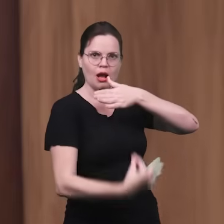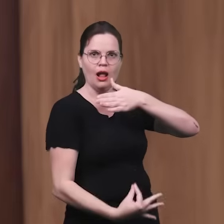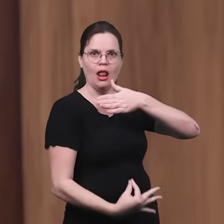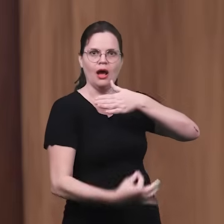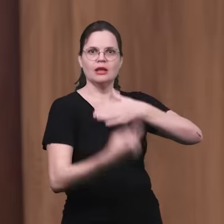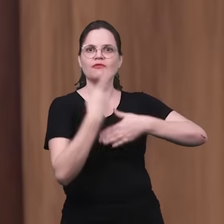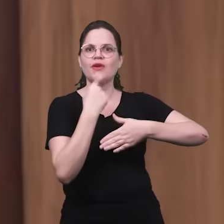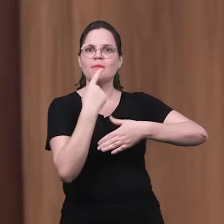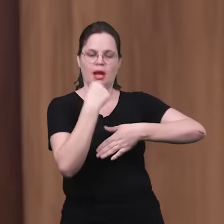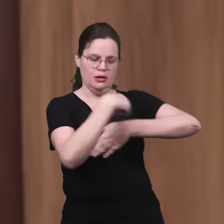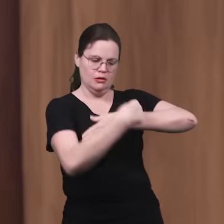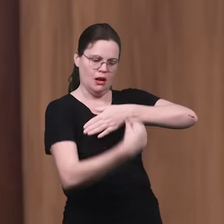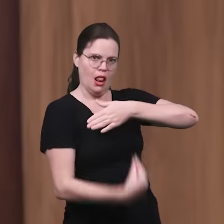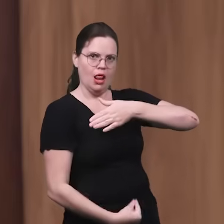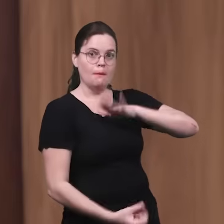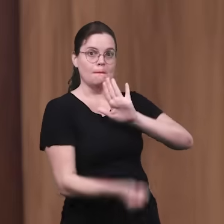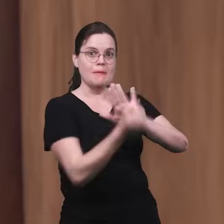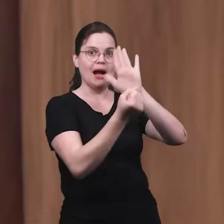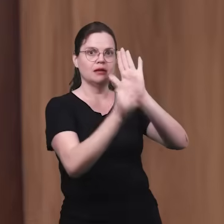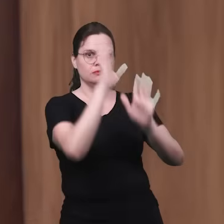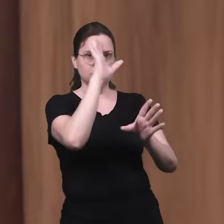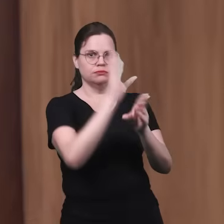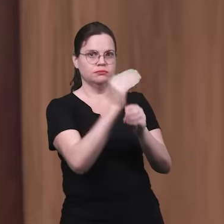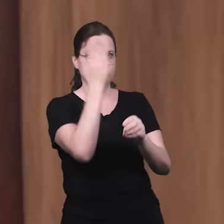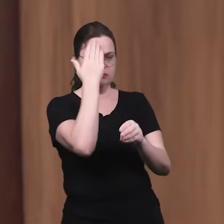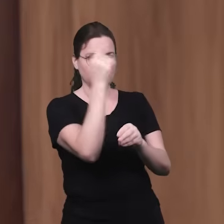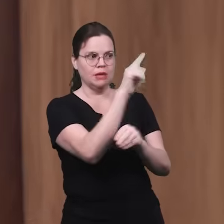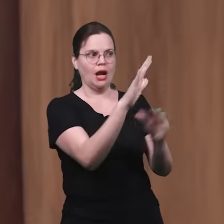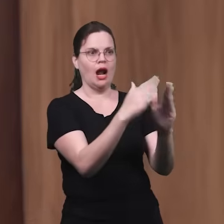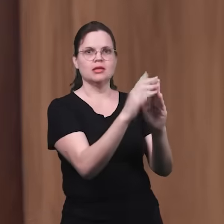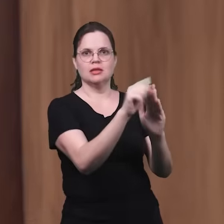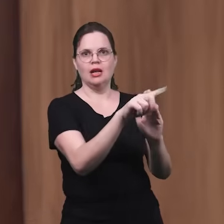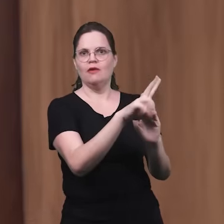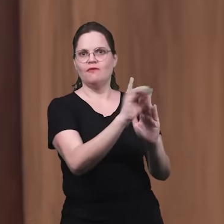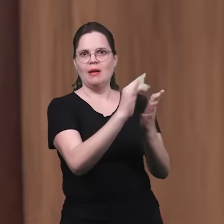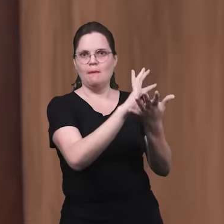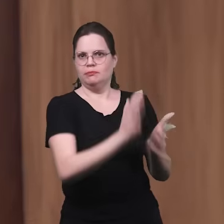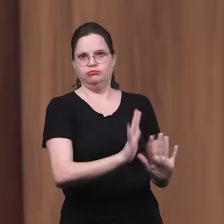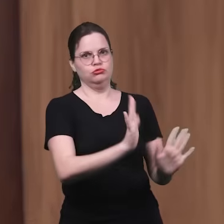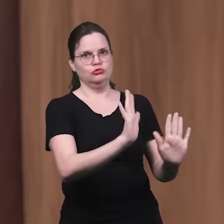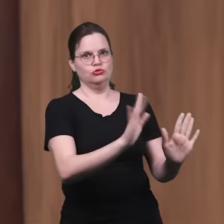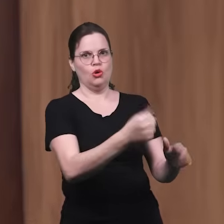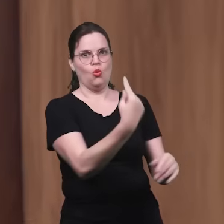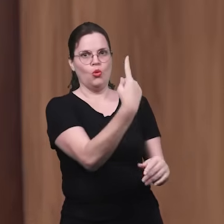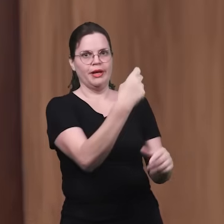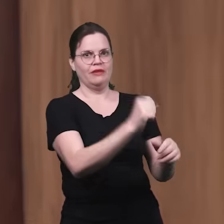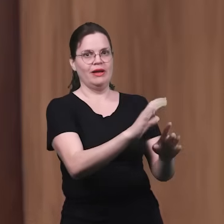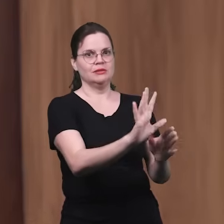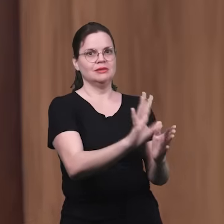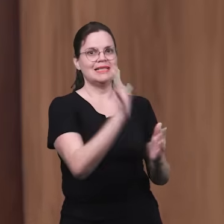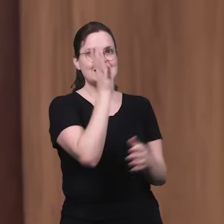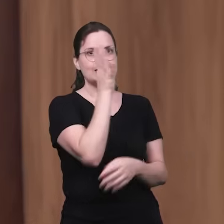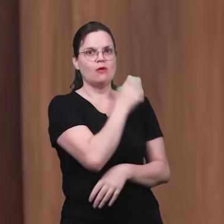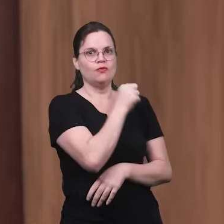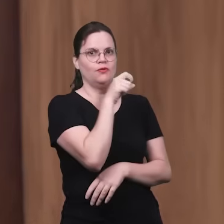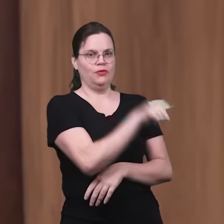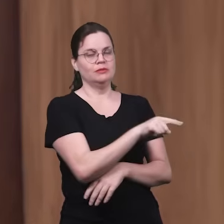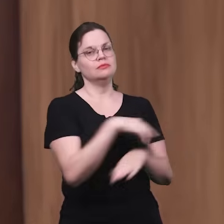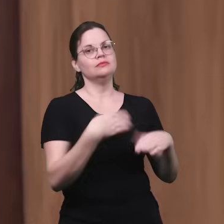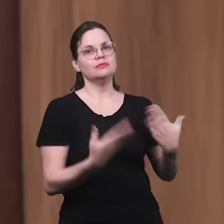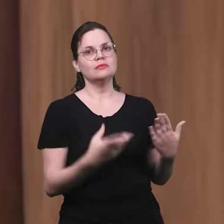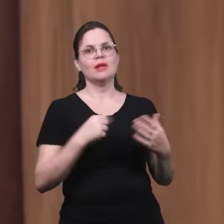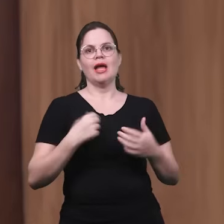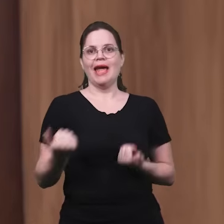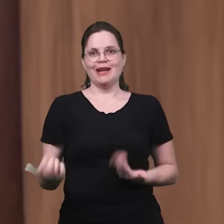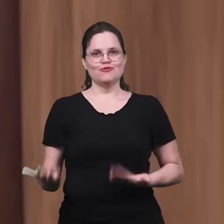ficar marcado. Então, os jovens foram buscar, jovens trabalhando para o resgate, né, naquela hora